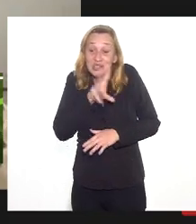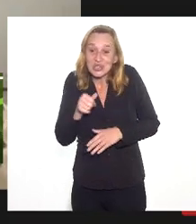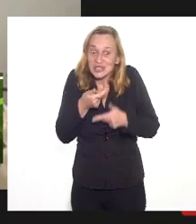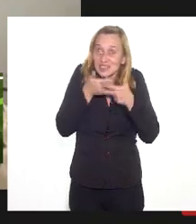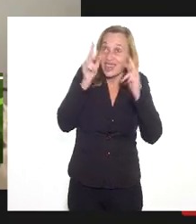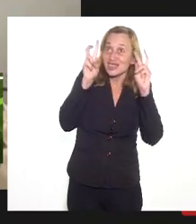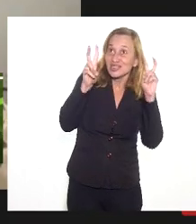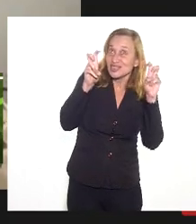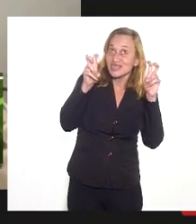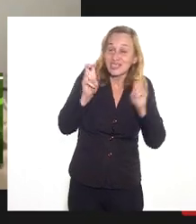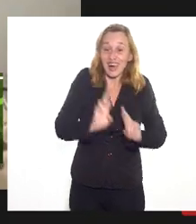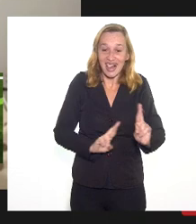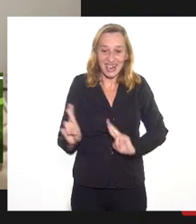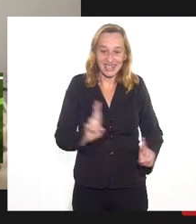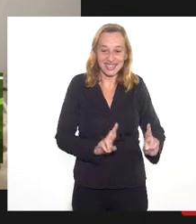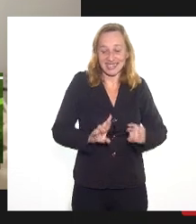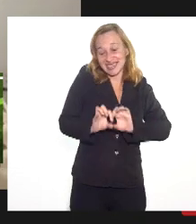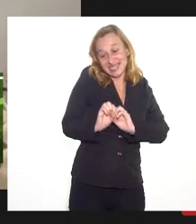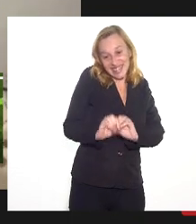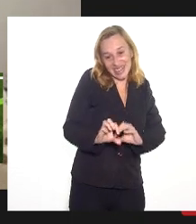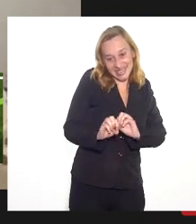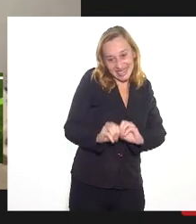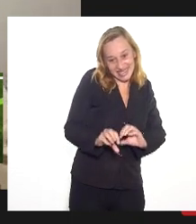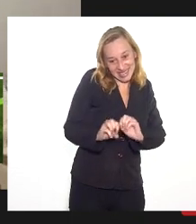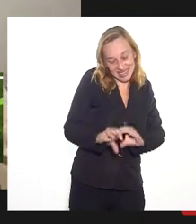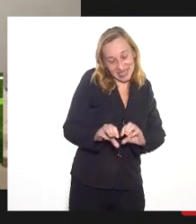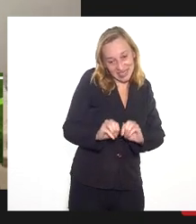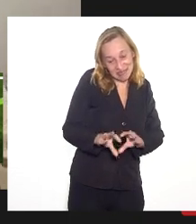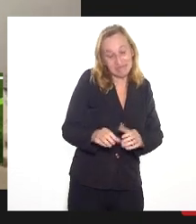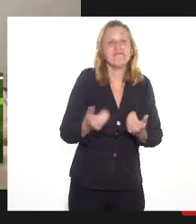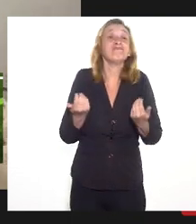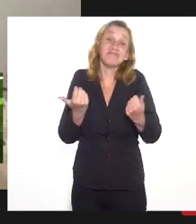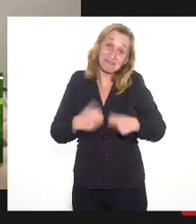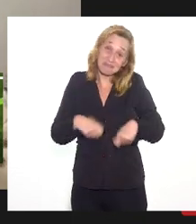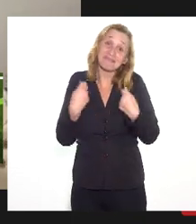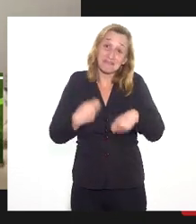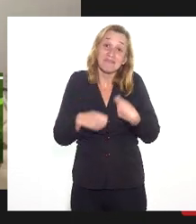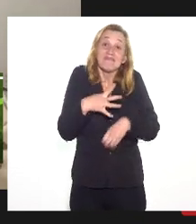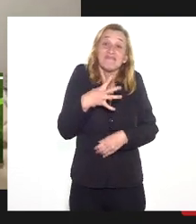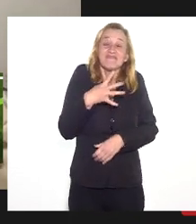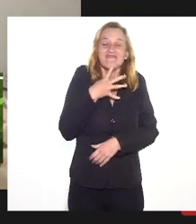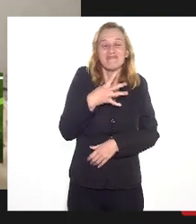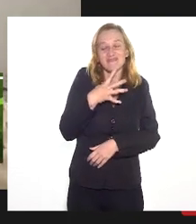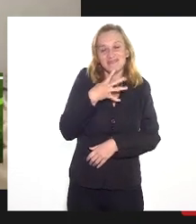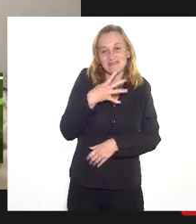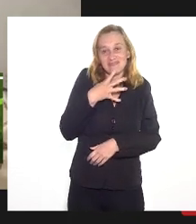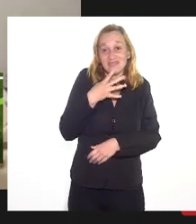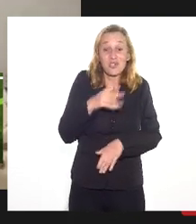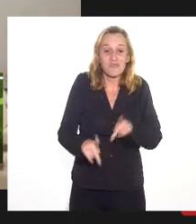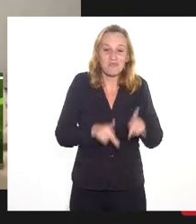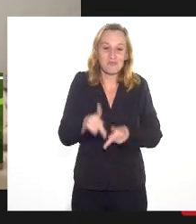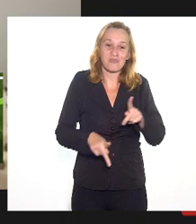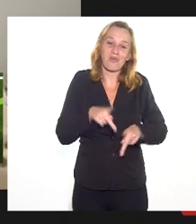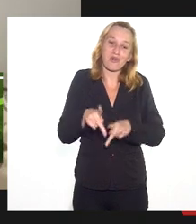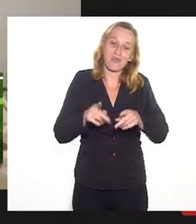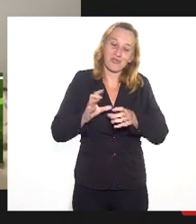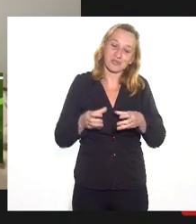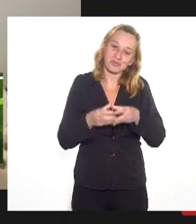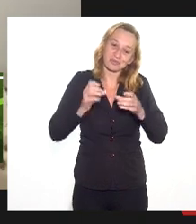questões relacionadas à educação e à necessidade de reconhecer o povo quilombola